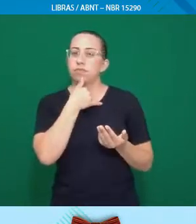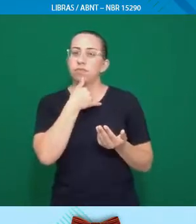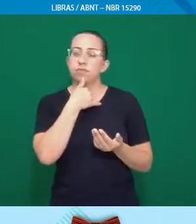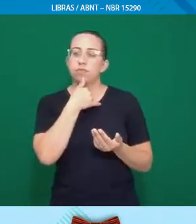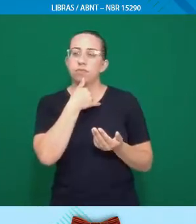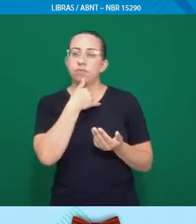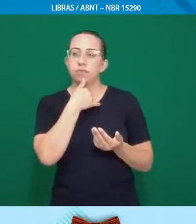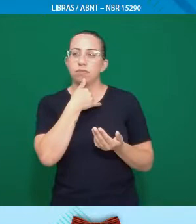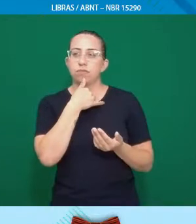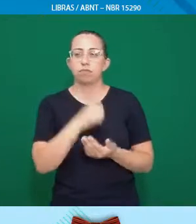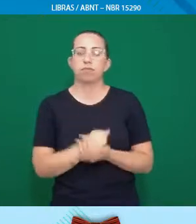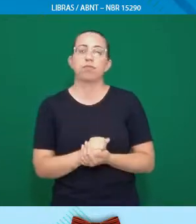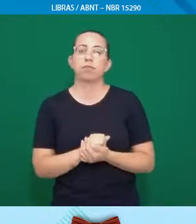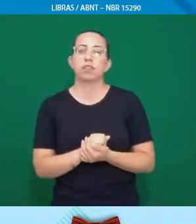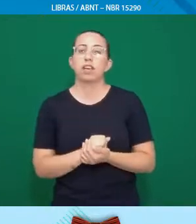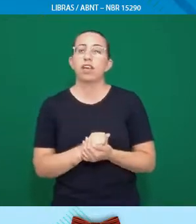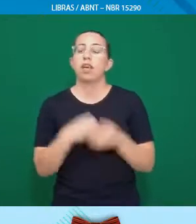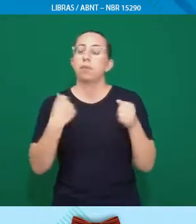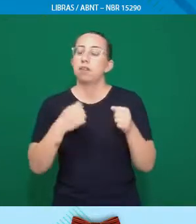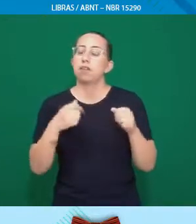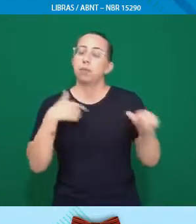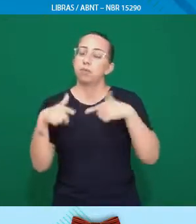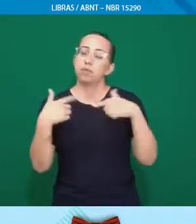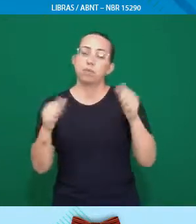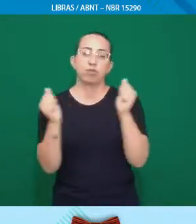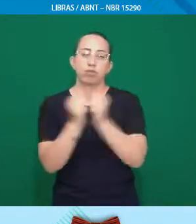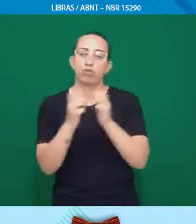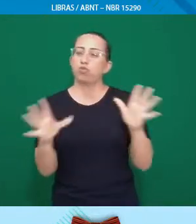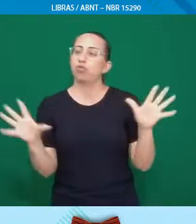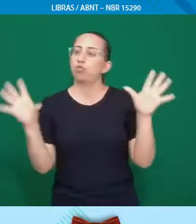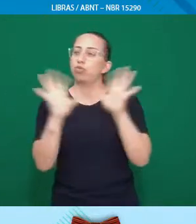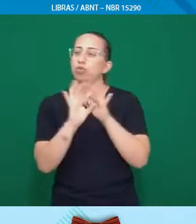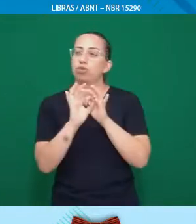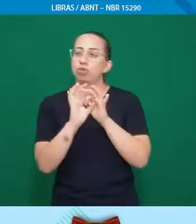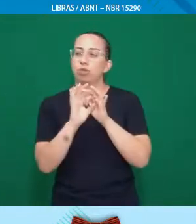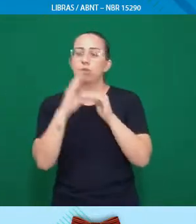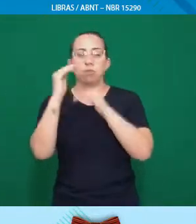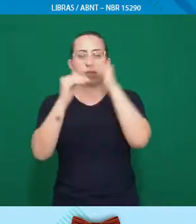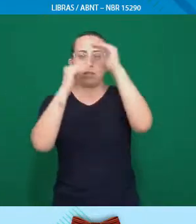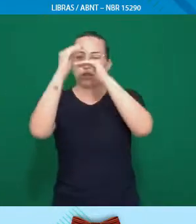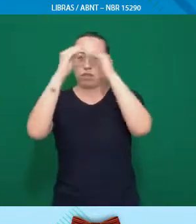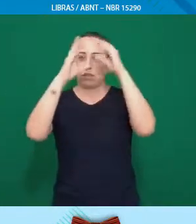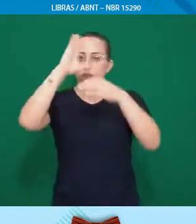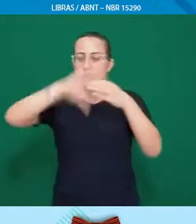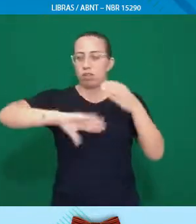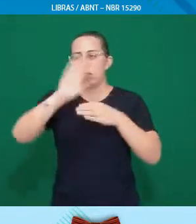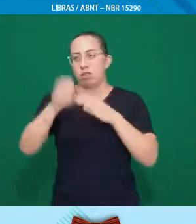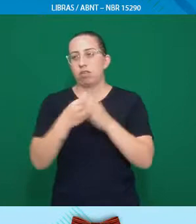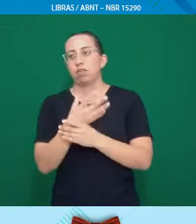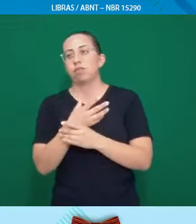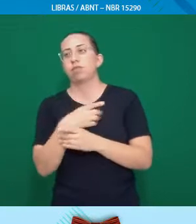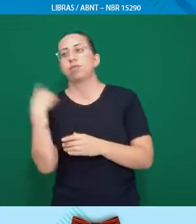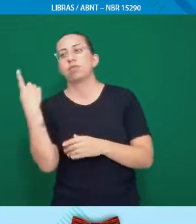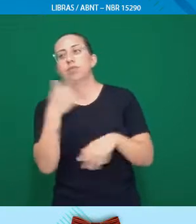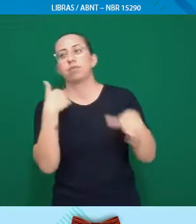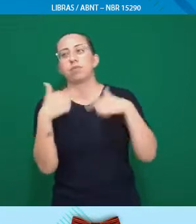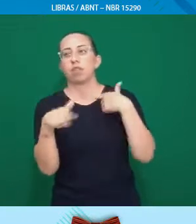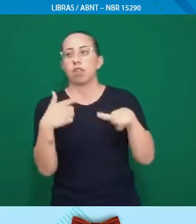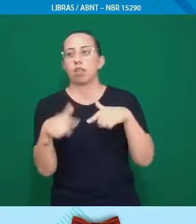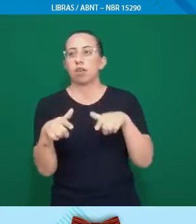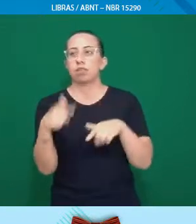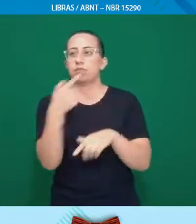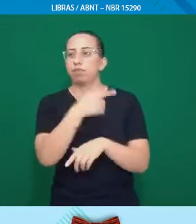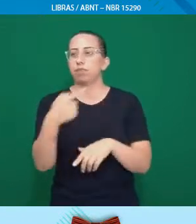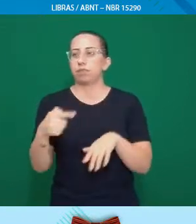e nós estamos aqui justamente para trabalhar juntos para nos unir aquilo que você disse que nós trabalhamos na Semana Farroupilha